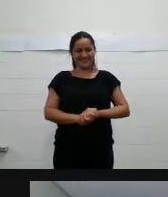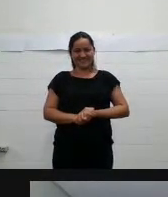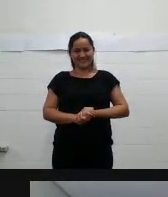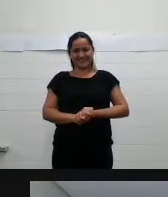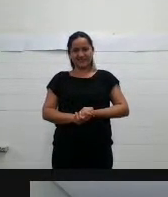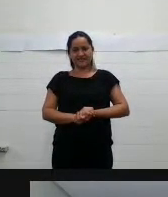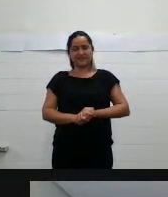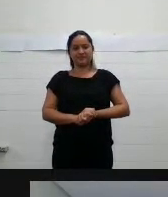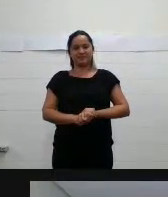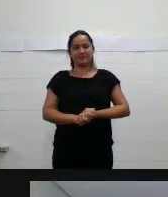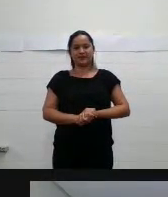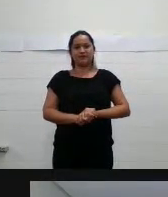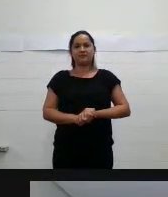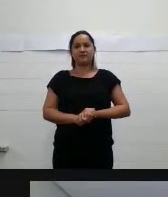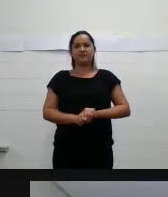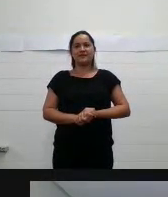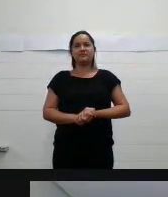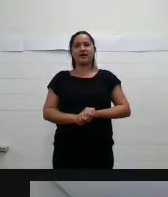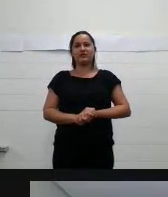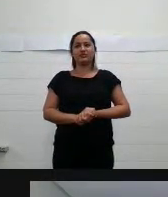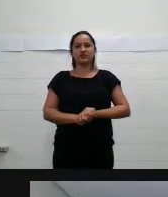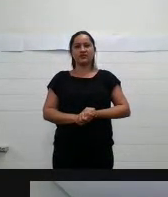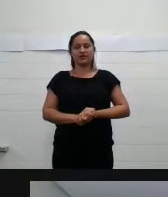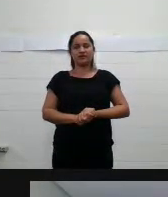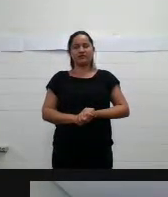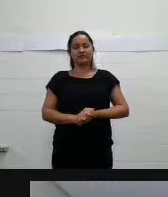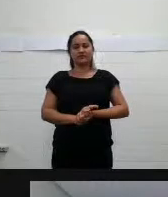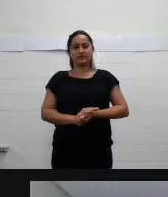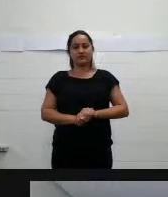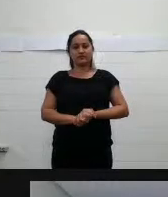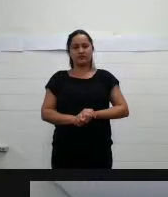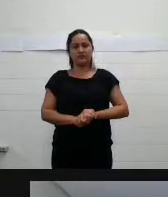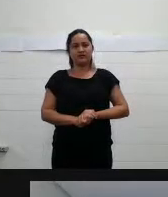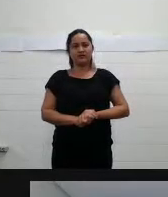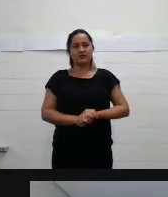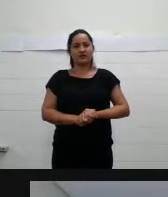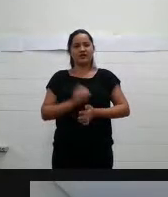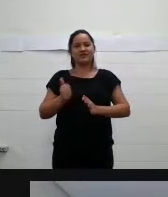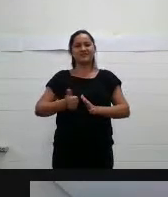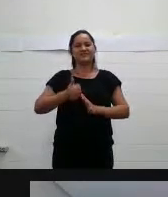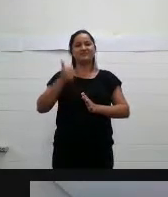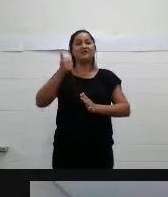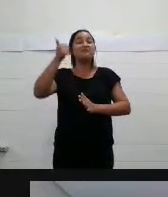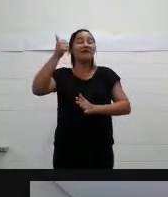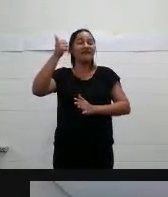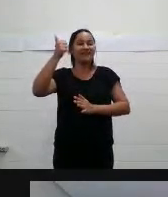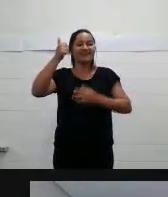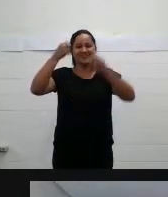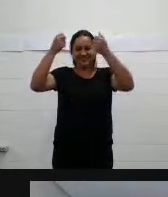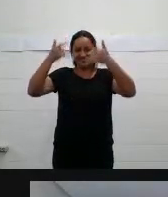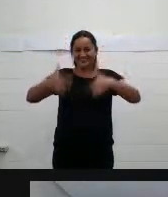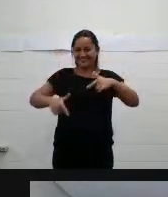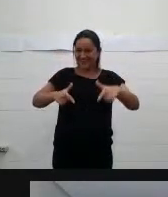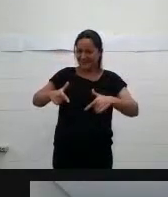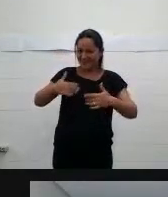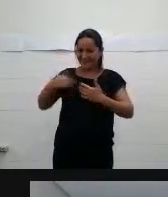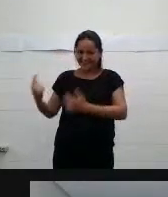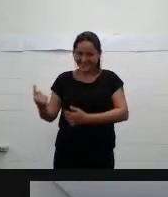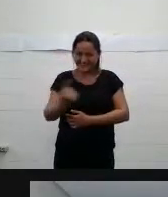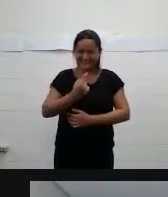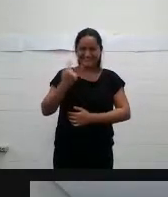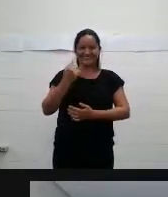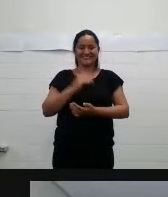viu? Meu amigo Rodrigo, vamos encerrar essa nossa esse primeiro momento de trabalho aqui da gente, não vamos?